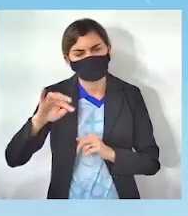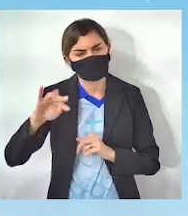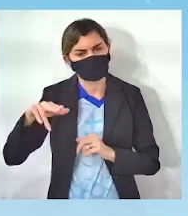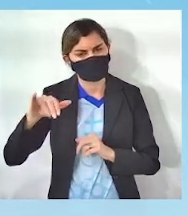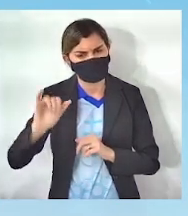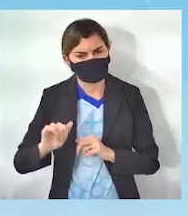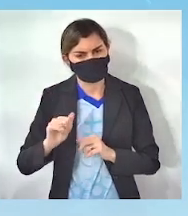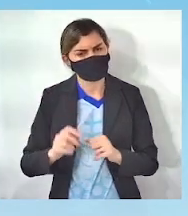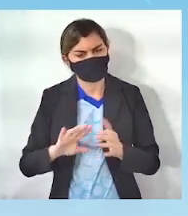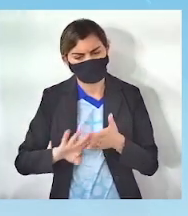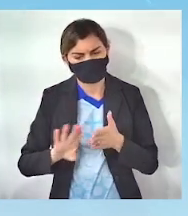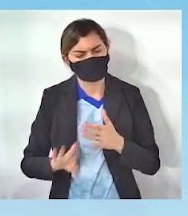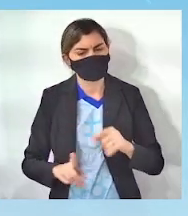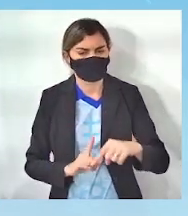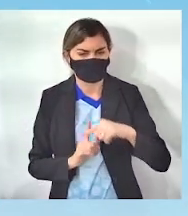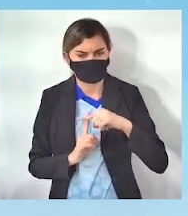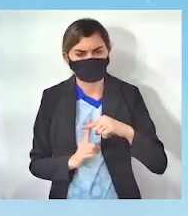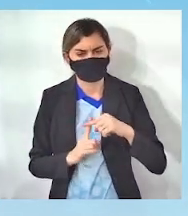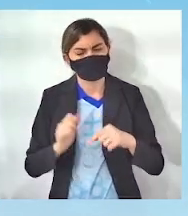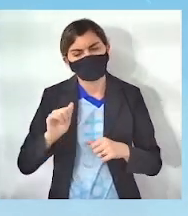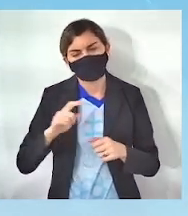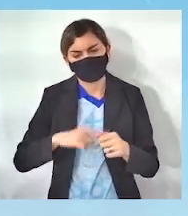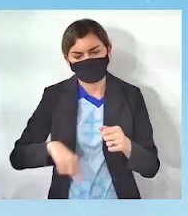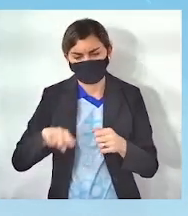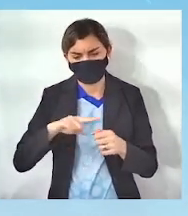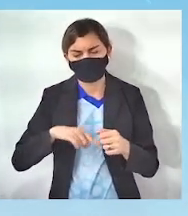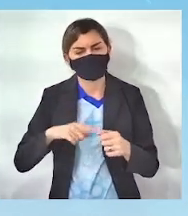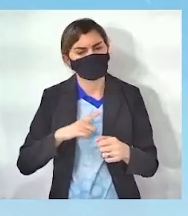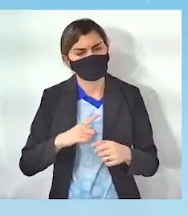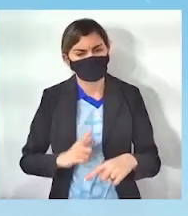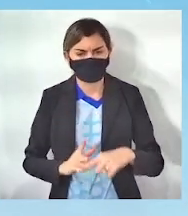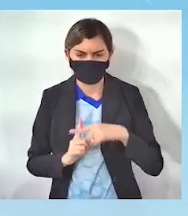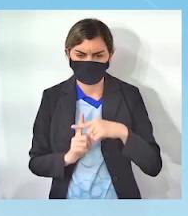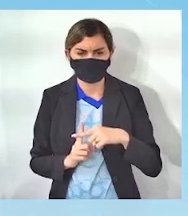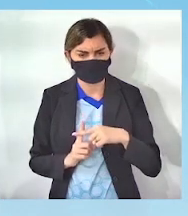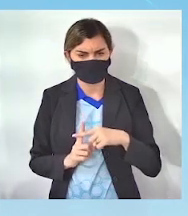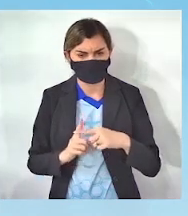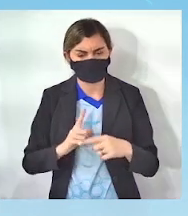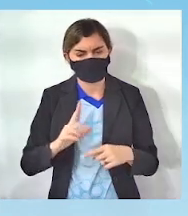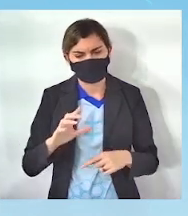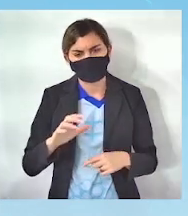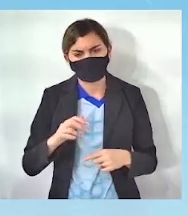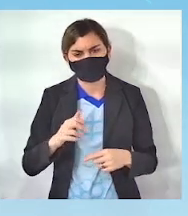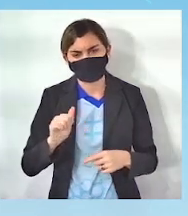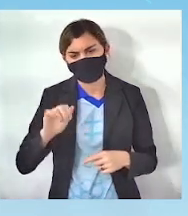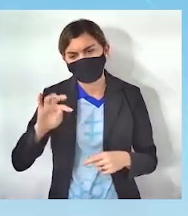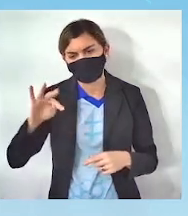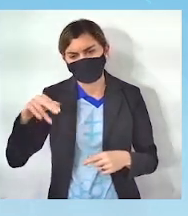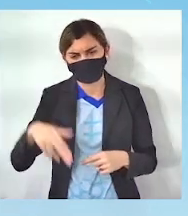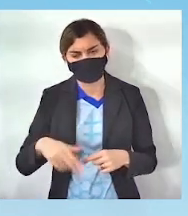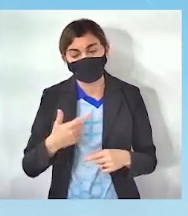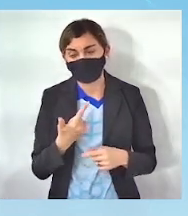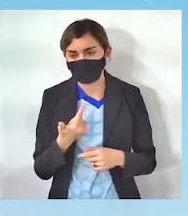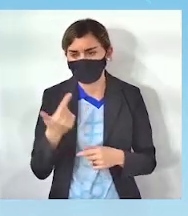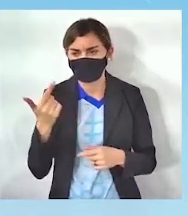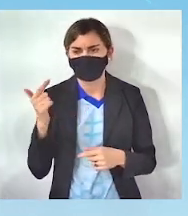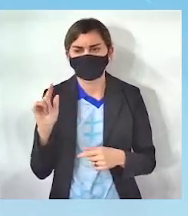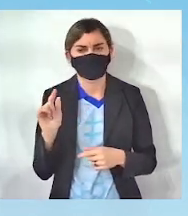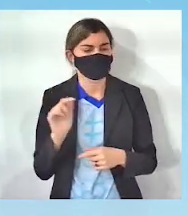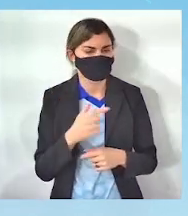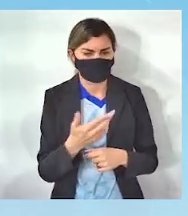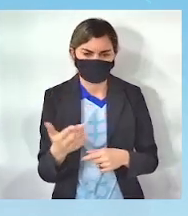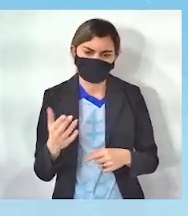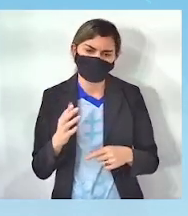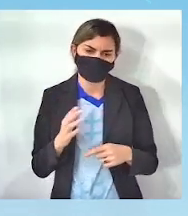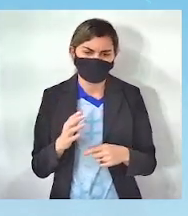sobrarão as positivas. Então, a gente diz que aquele átomo tem carga positiva, ele é um cátion. Por outro lado, se aquele